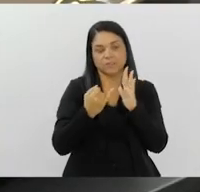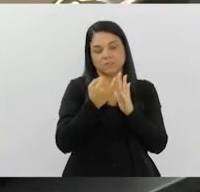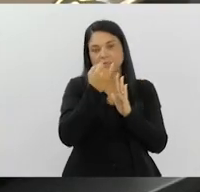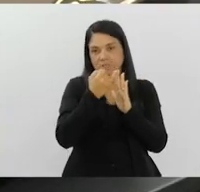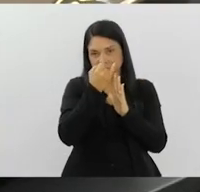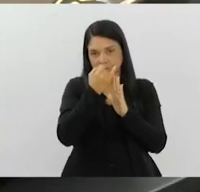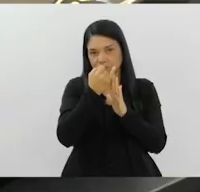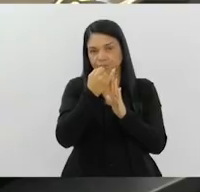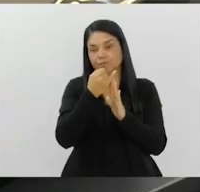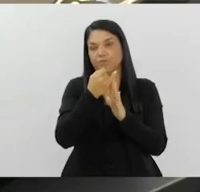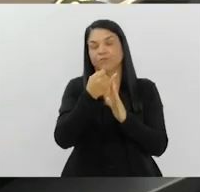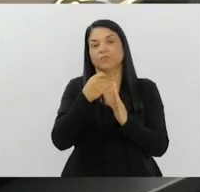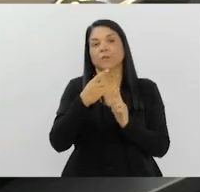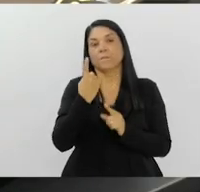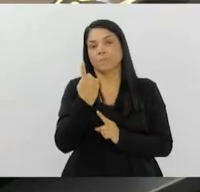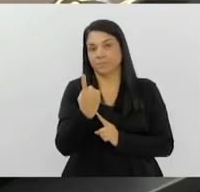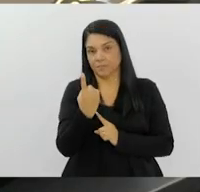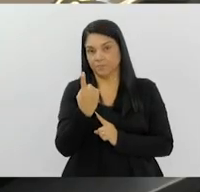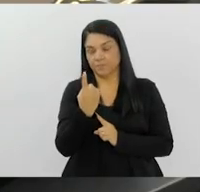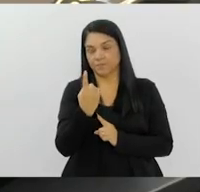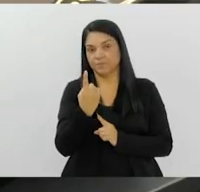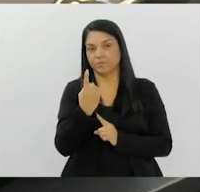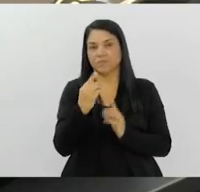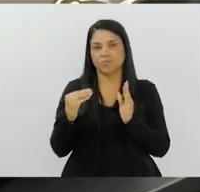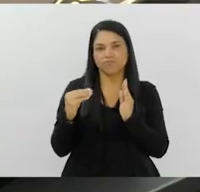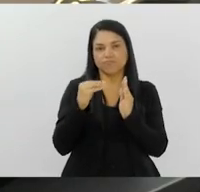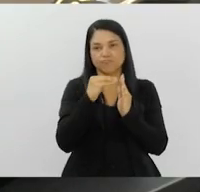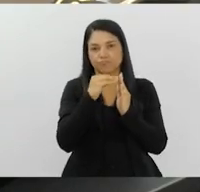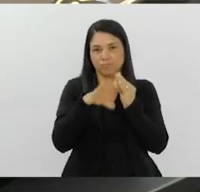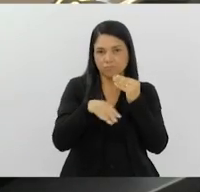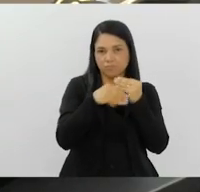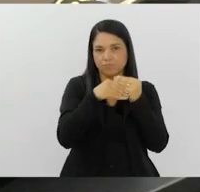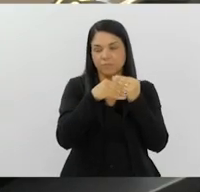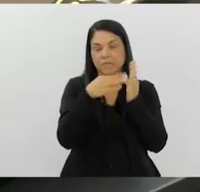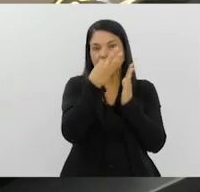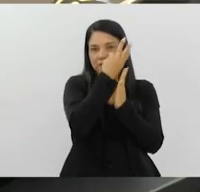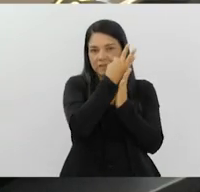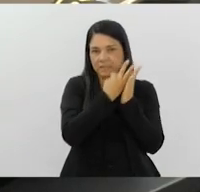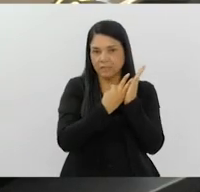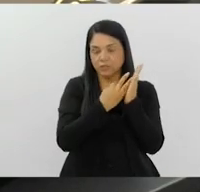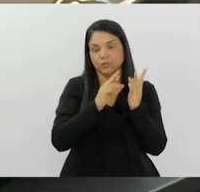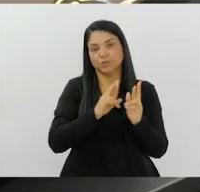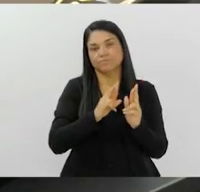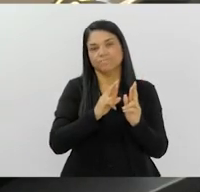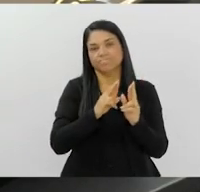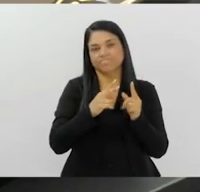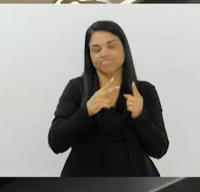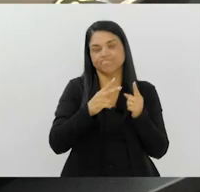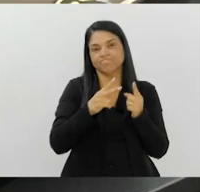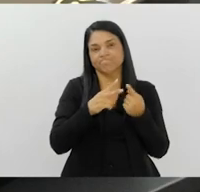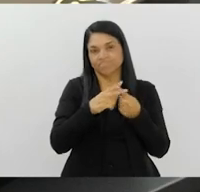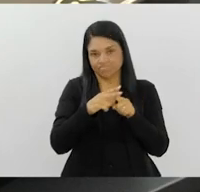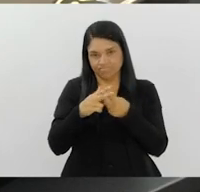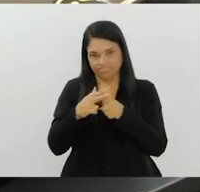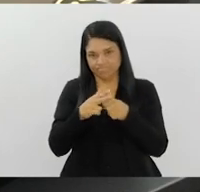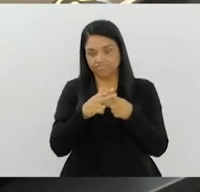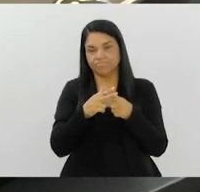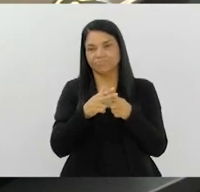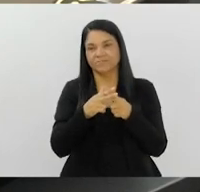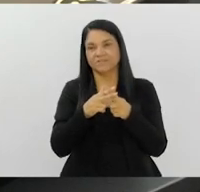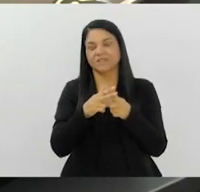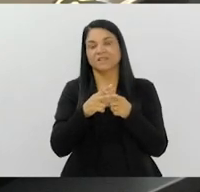bom o inciso primeiro a gente colocou um texto diferente também por senão ele ele